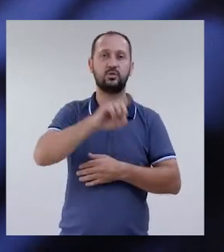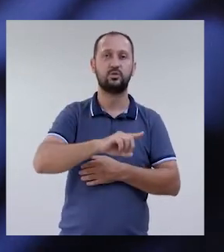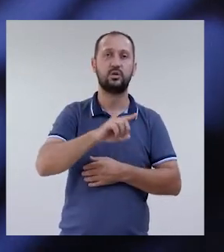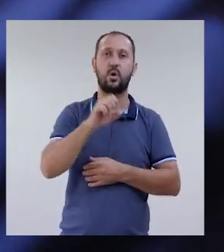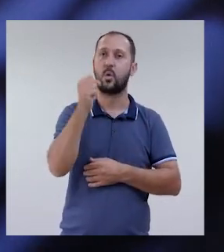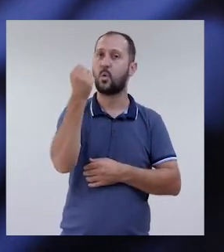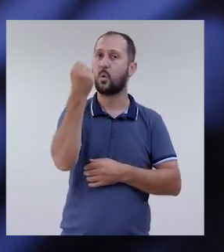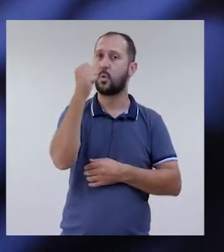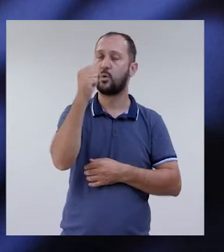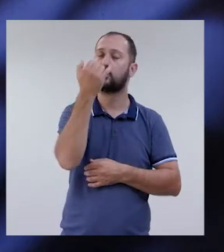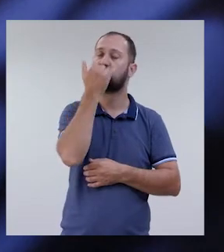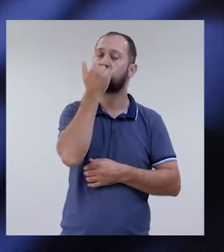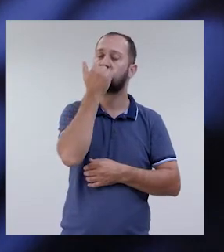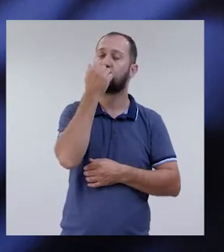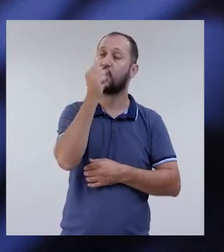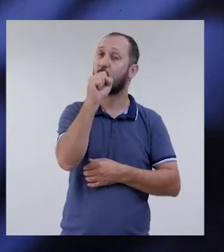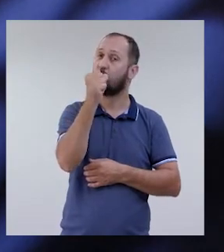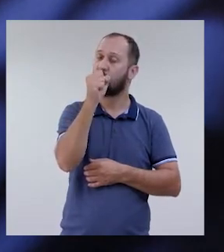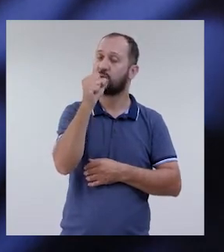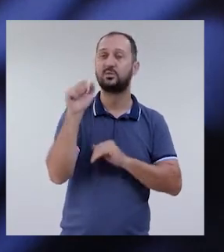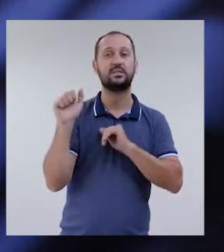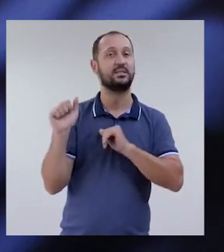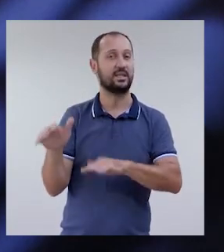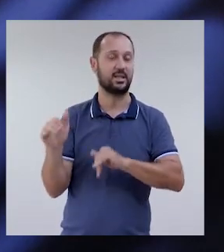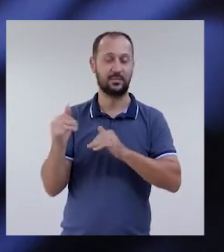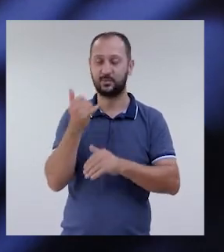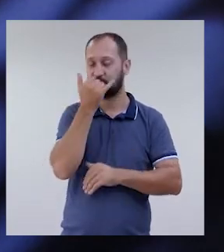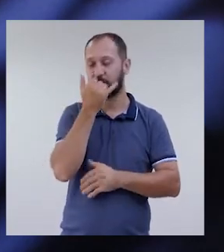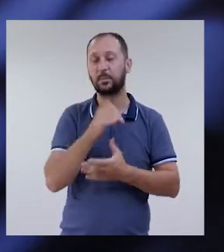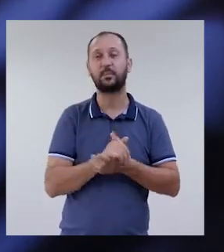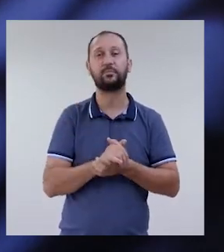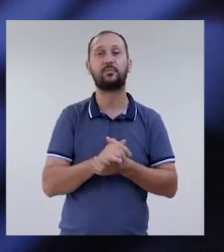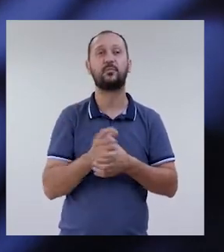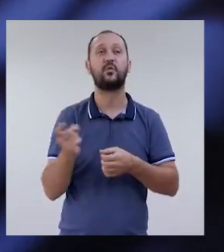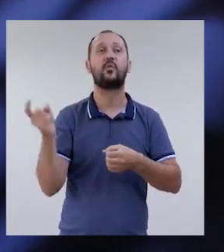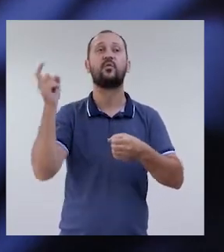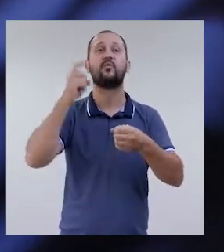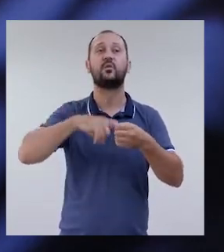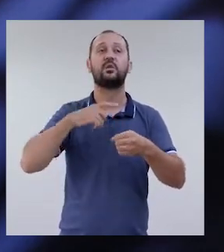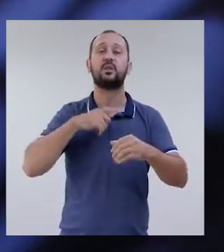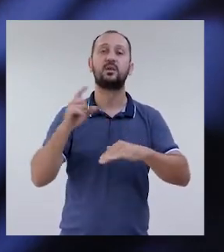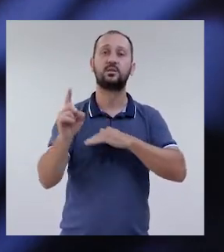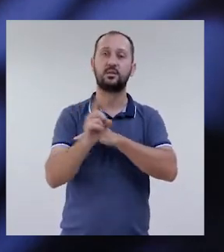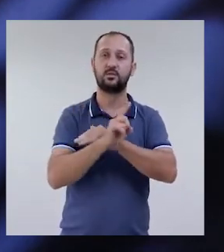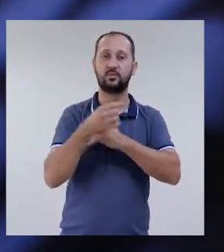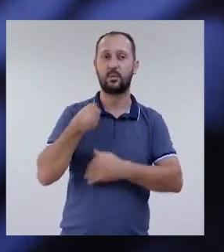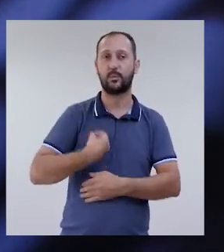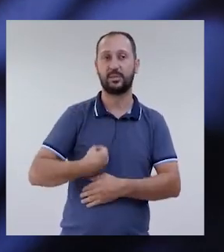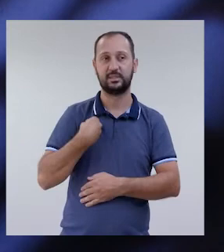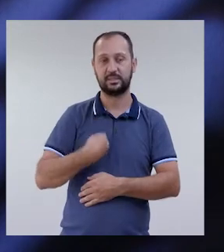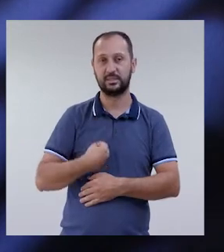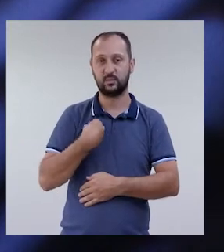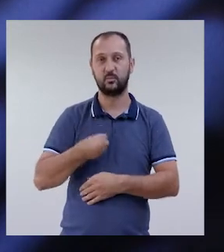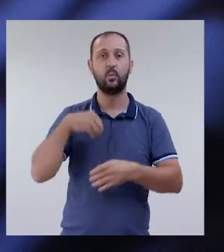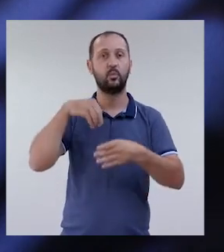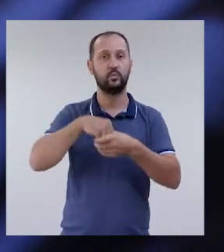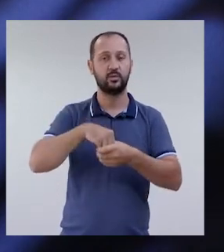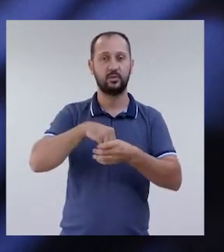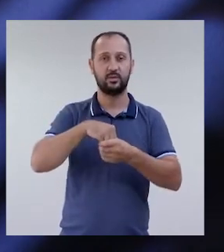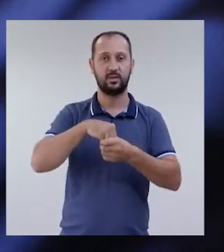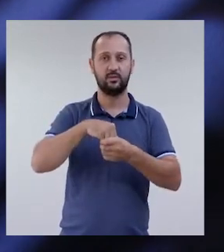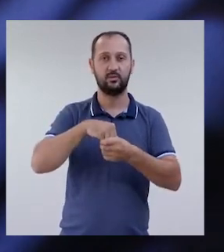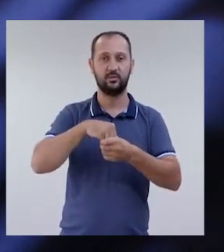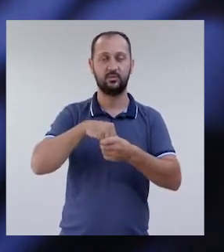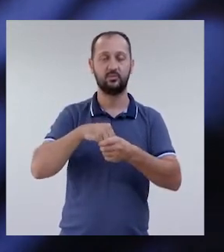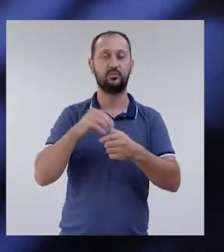partir do dia 8 de setembro, correção 8 de setembro, a gente vai voltar a ter o atendimento presencial